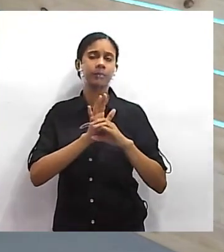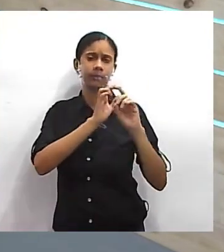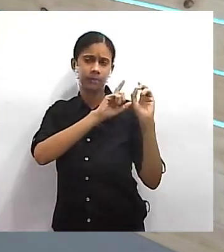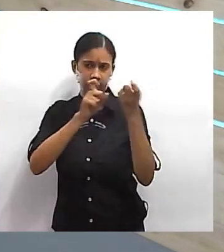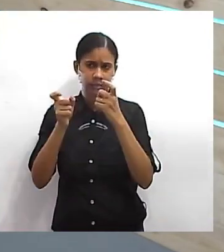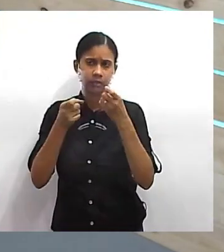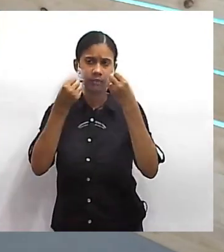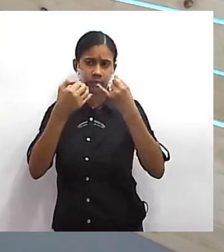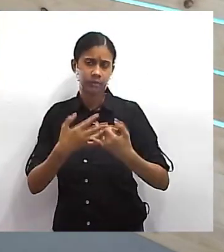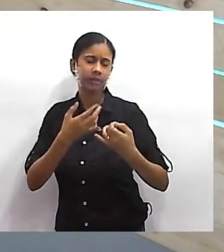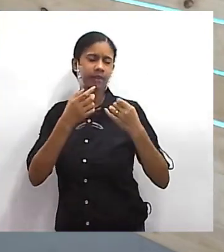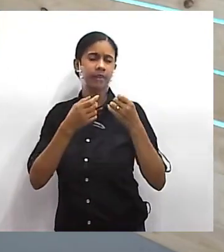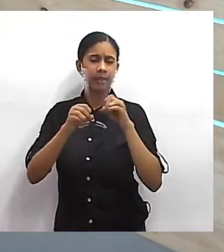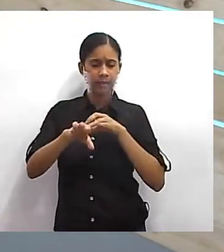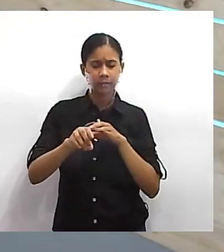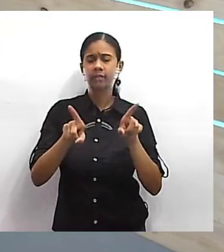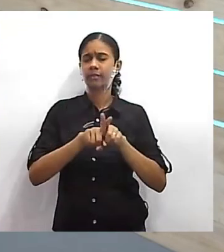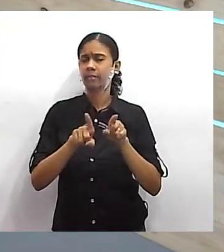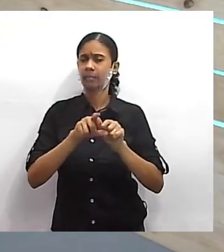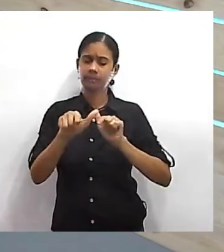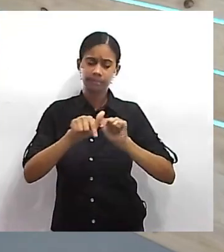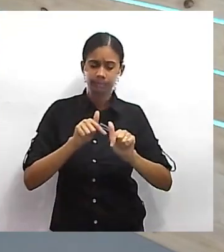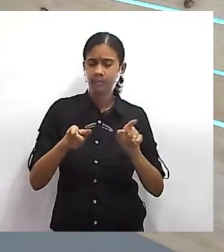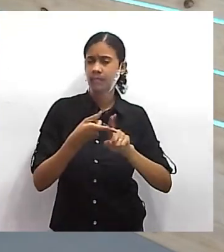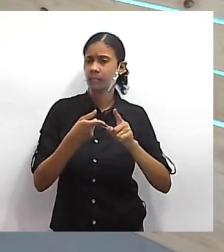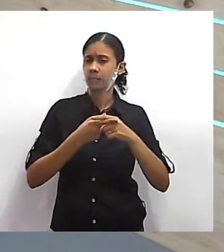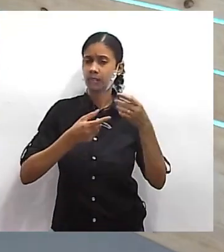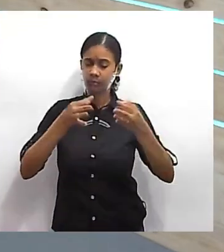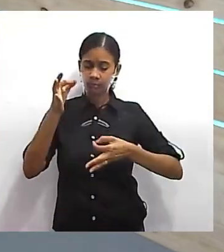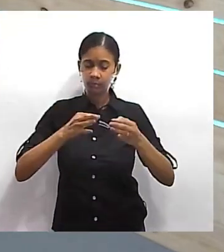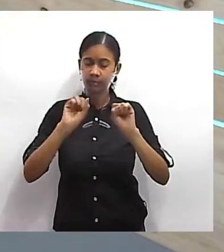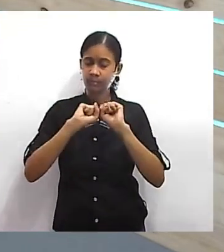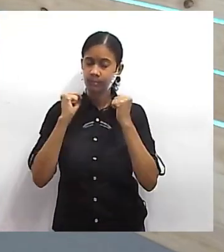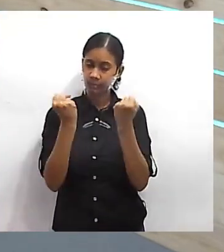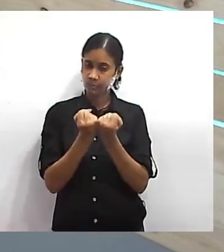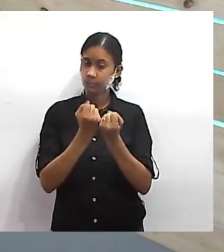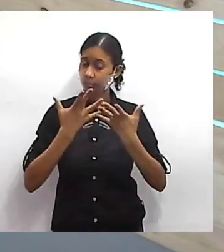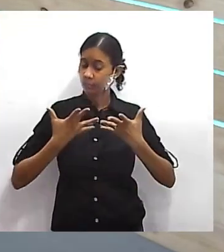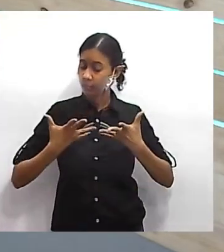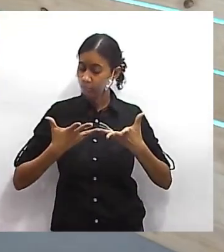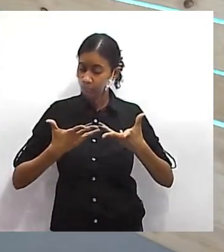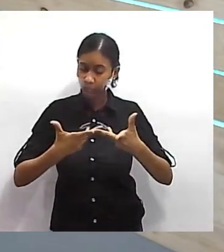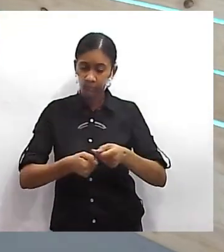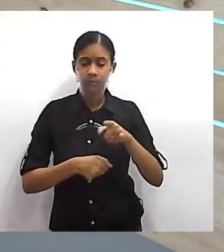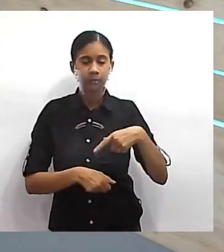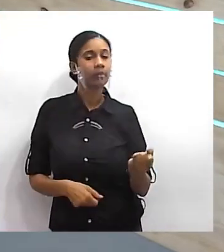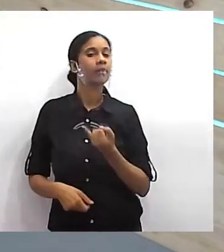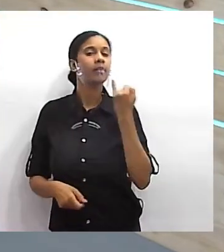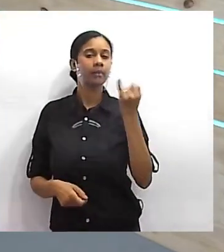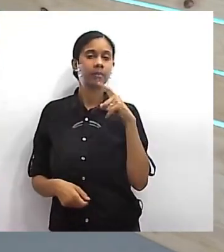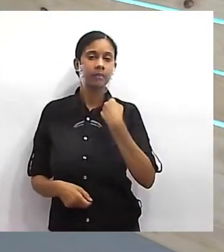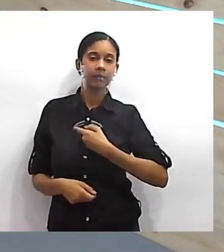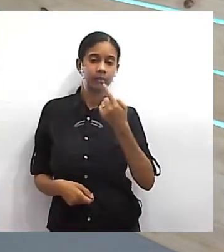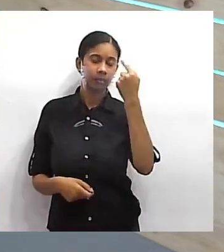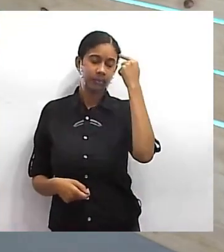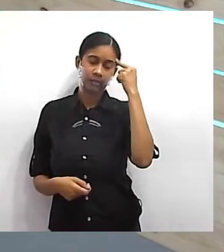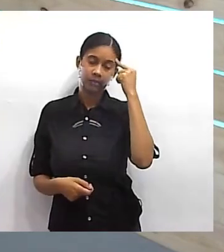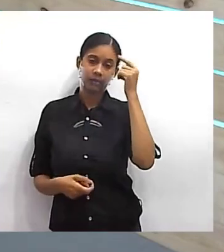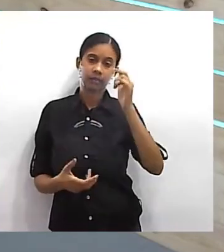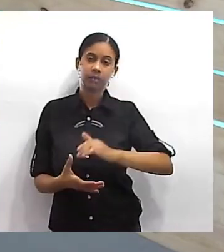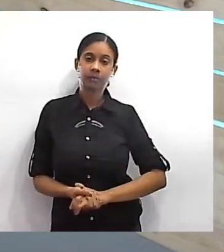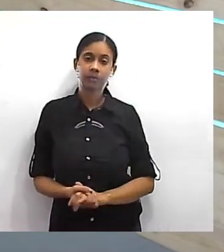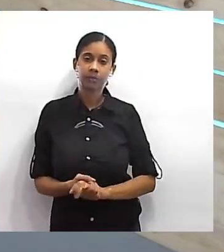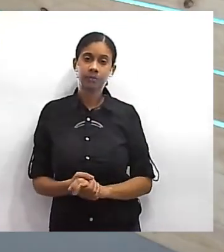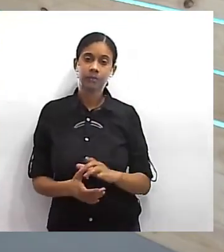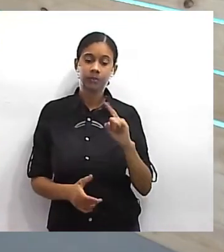educação, empregabilidade, né, justiça social, tudo isso é muito importante para a gente pensar o nosso